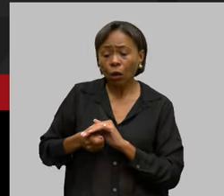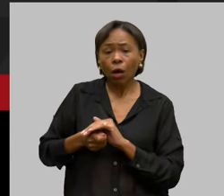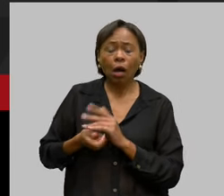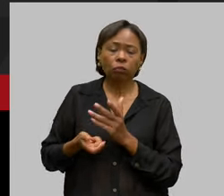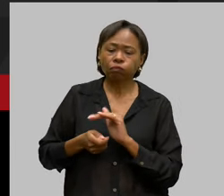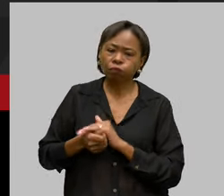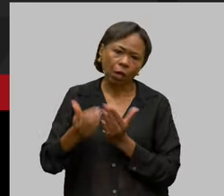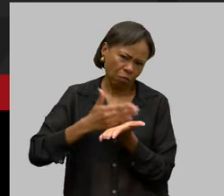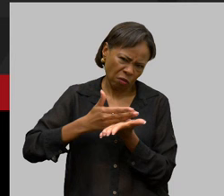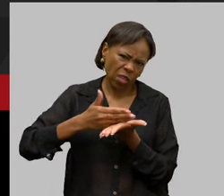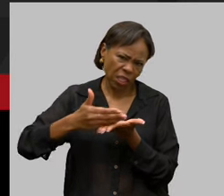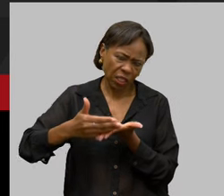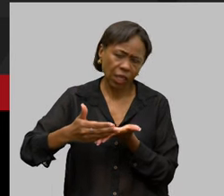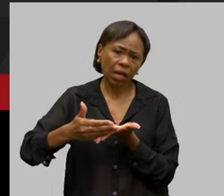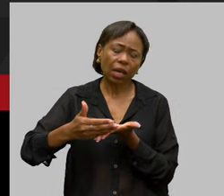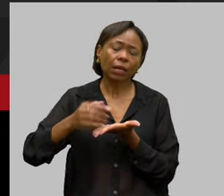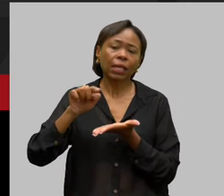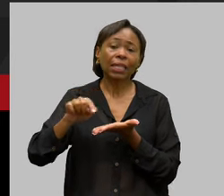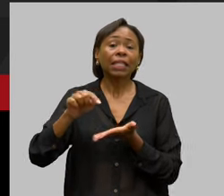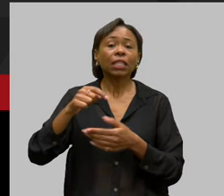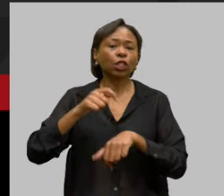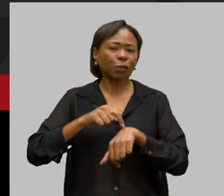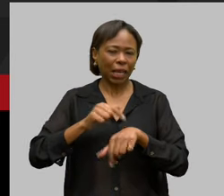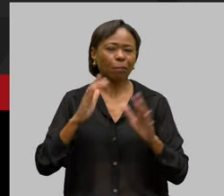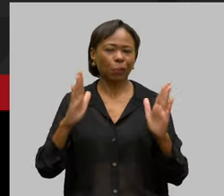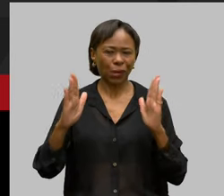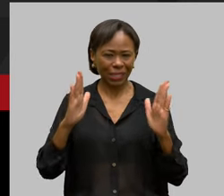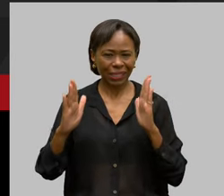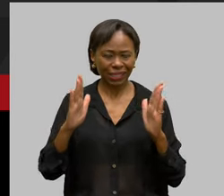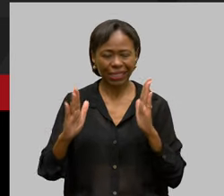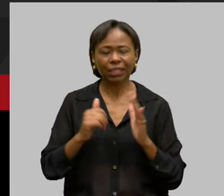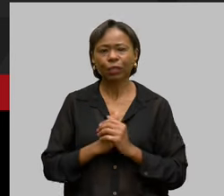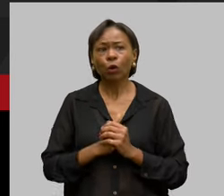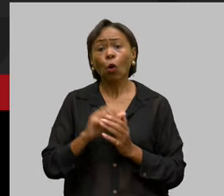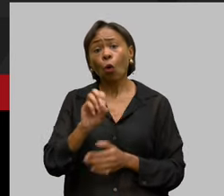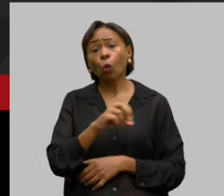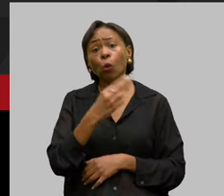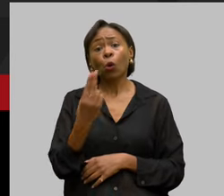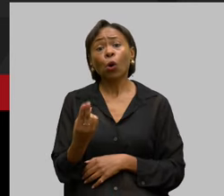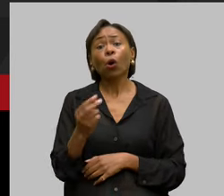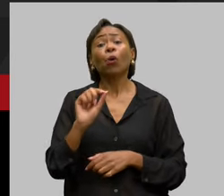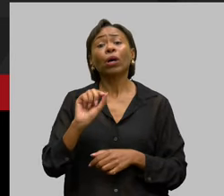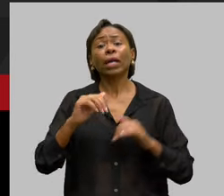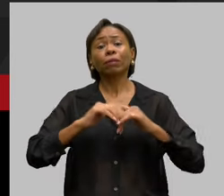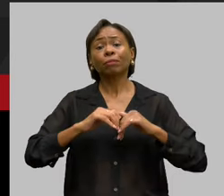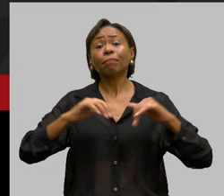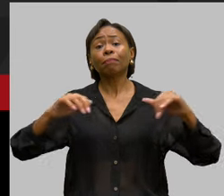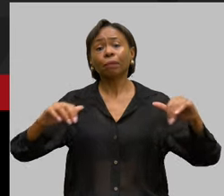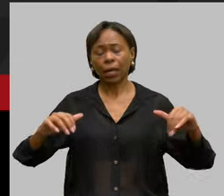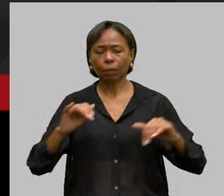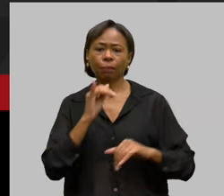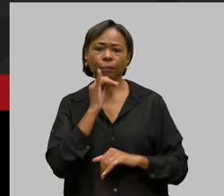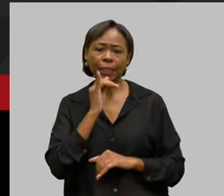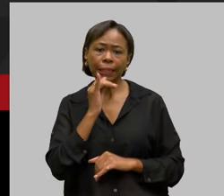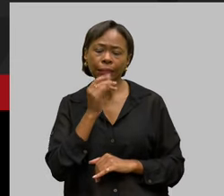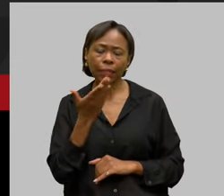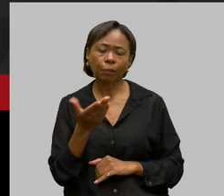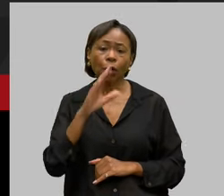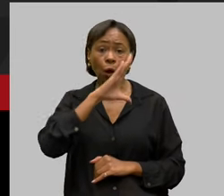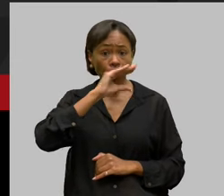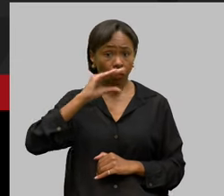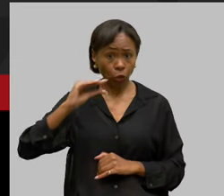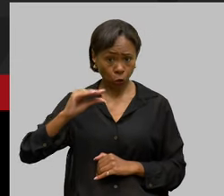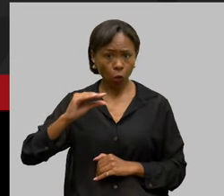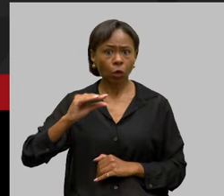passado ou no limite ele poderia fazer já de de de início uma espécie de segregação dizendo o seguinte olha os servidores que já